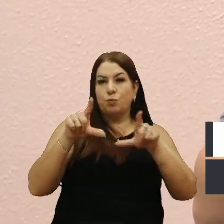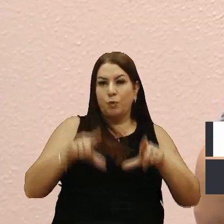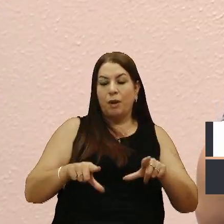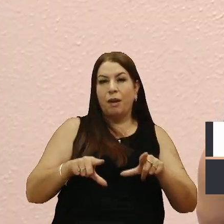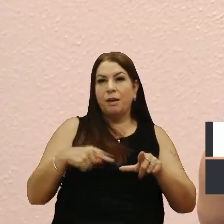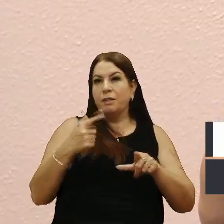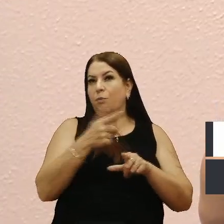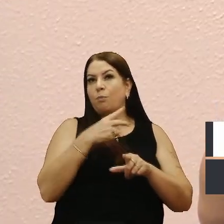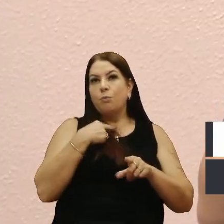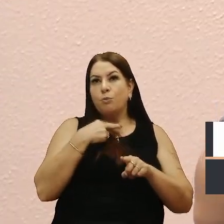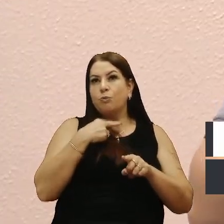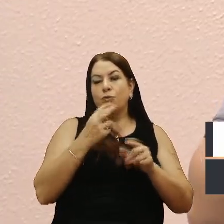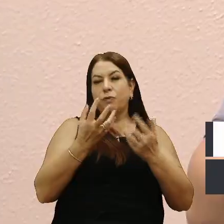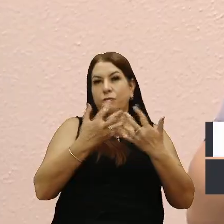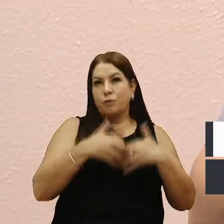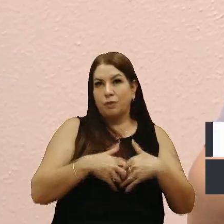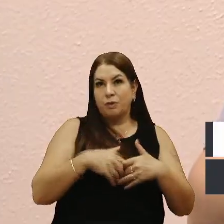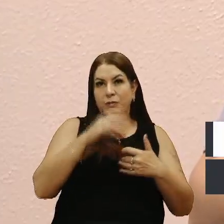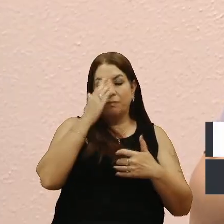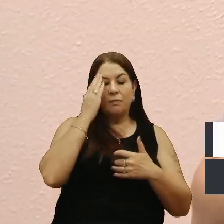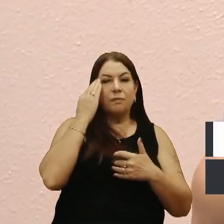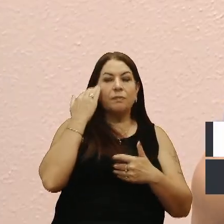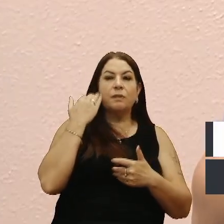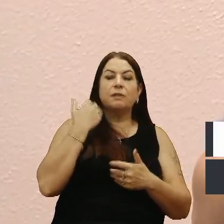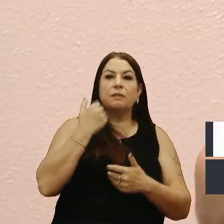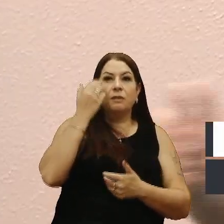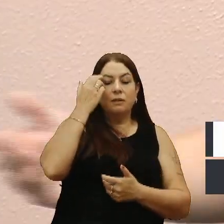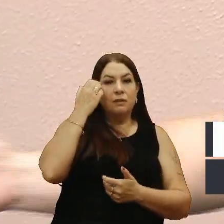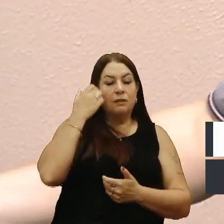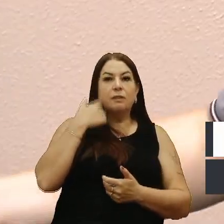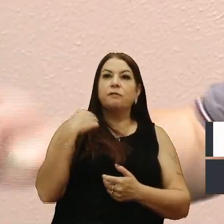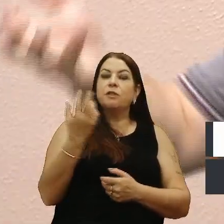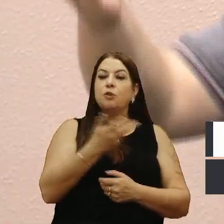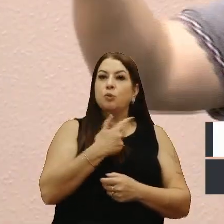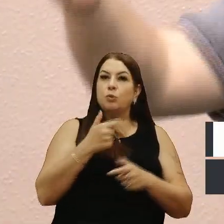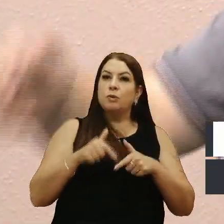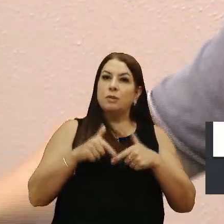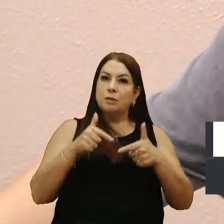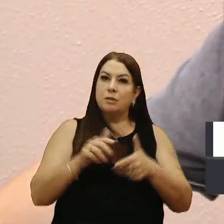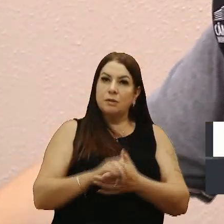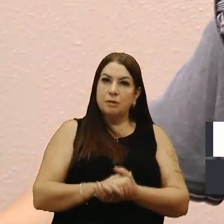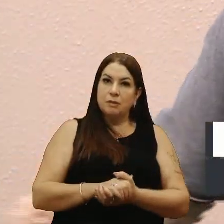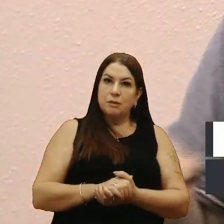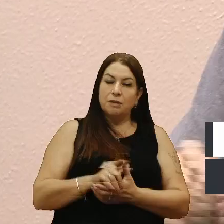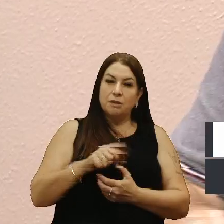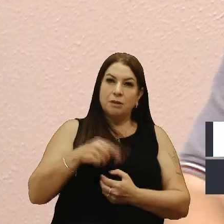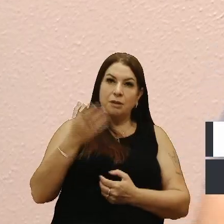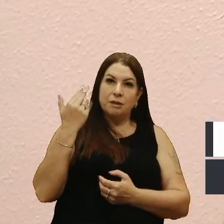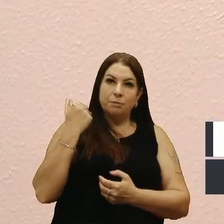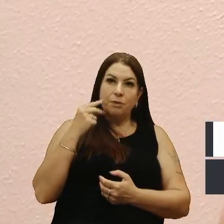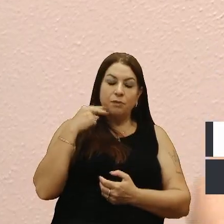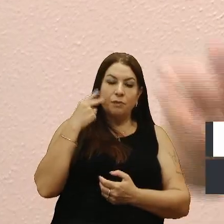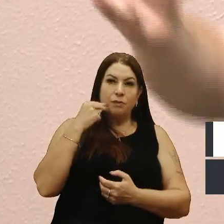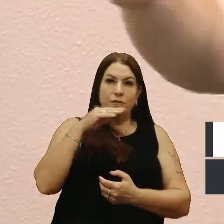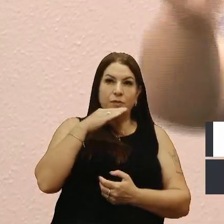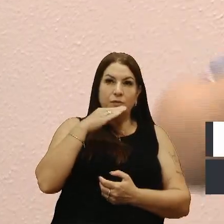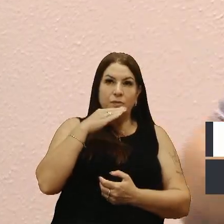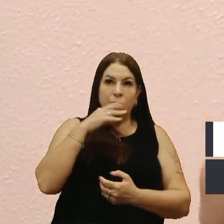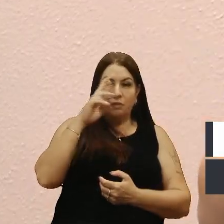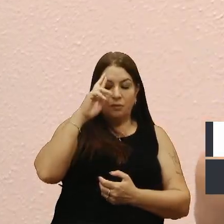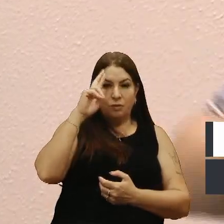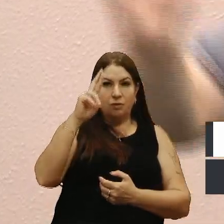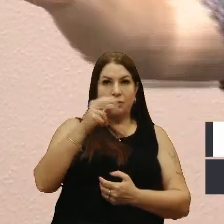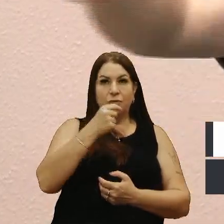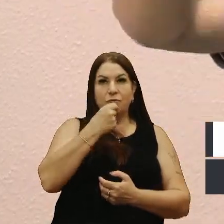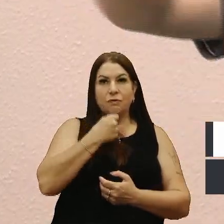estabelecimentos que não podiam funcionar, que a gente fazia todas aquelas ações. Na época, o vereador Bortola era o nosso diretor, o Cristiano